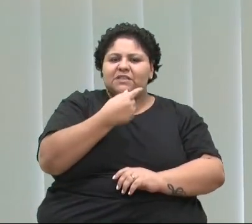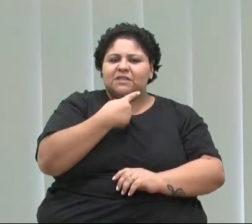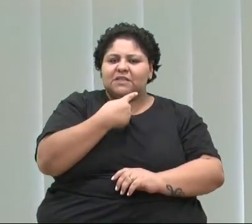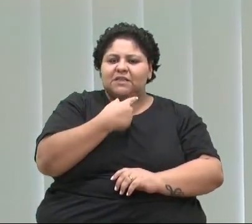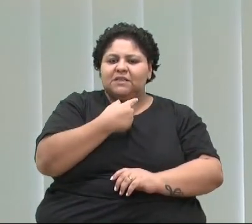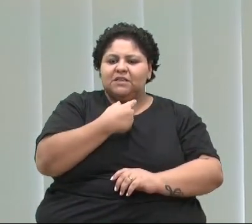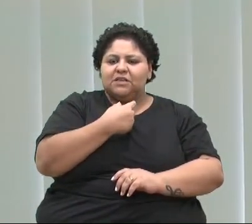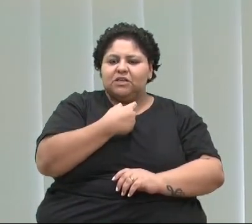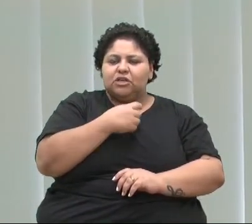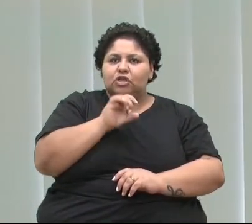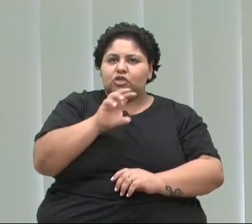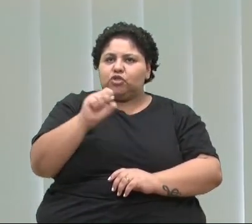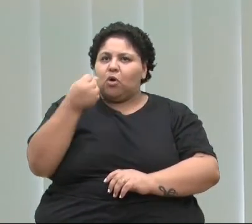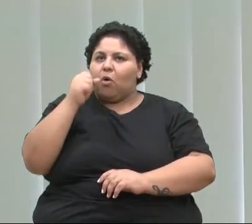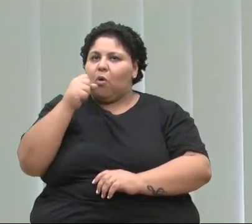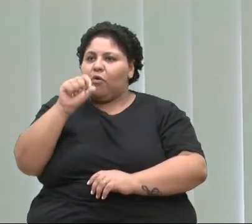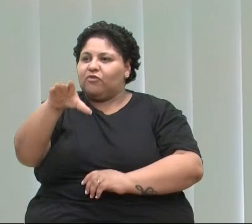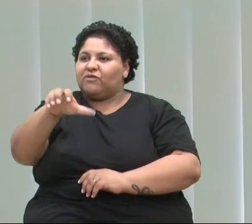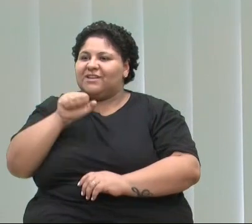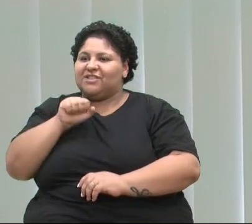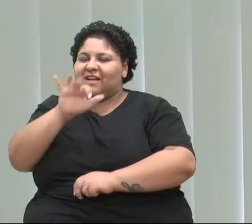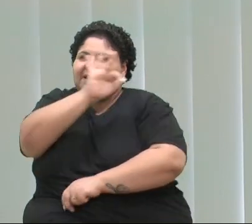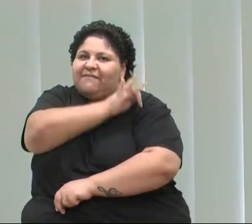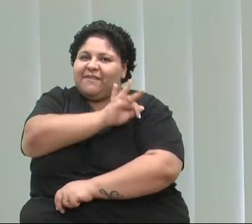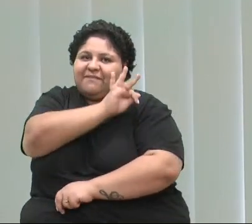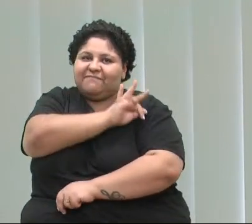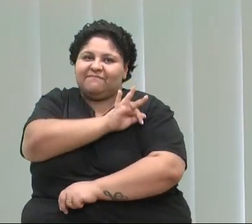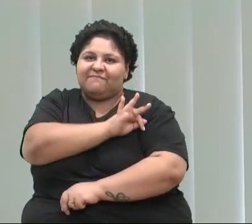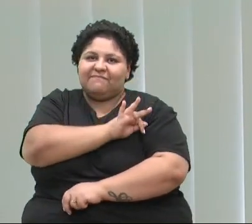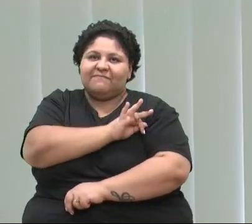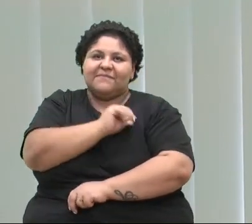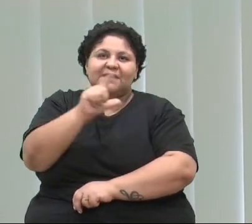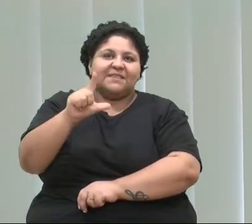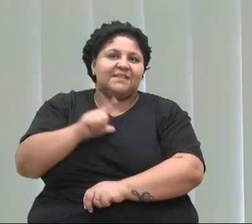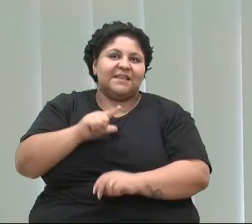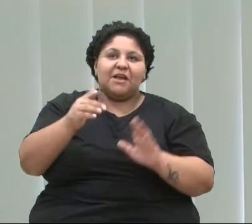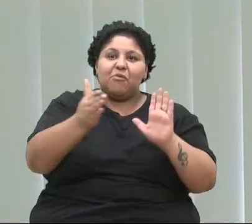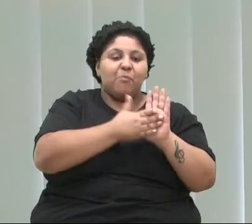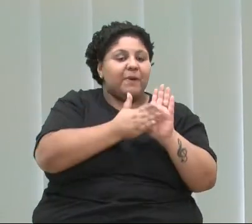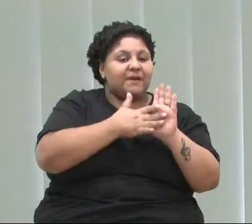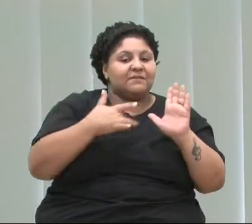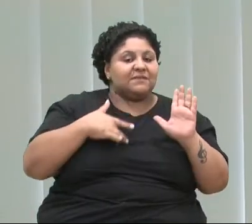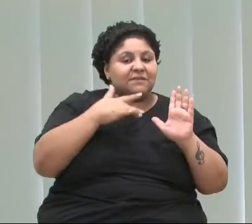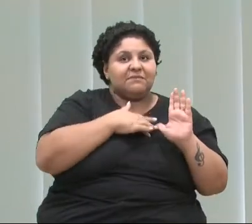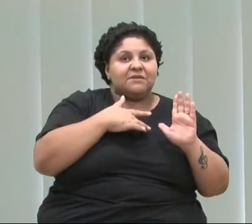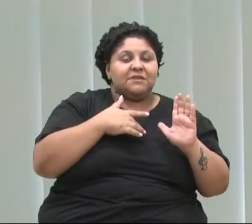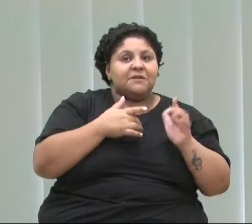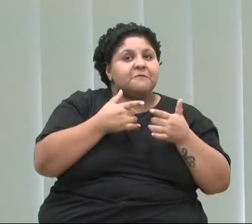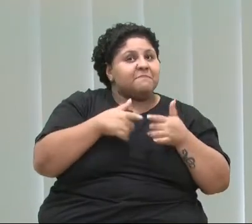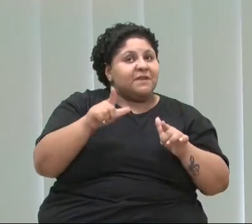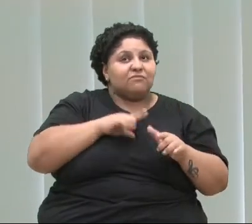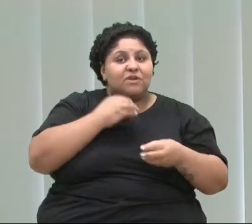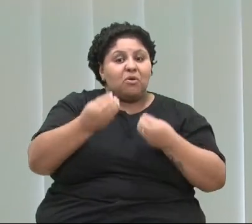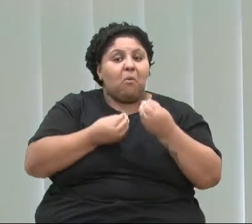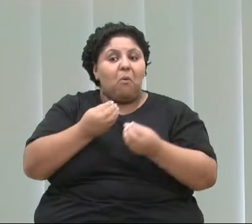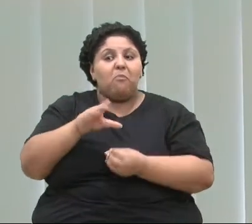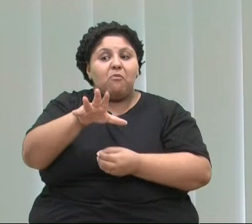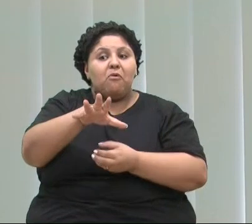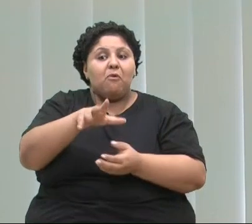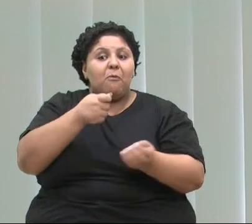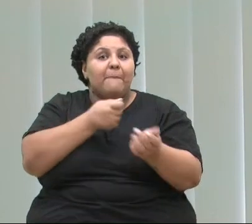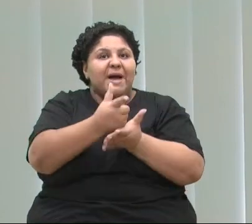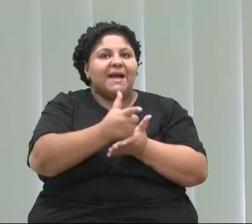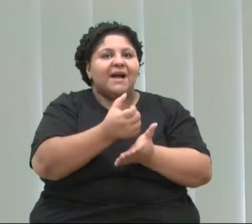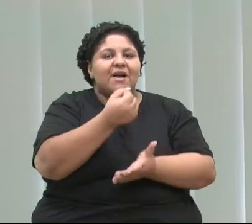8 ele podia retirar na farmácia. E é alguém que tem plano de saúde, mas que não tem condição. E ele vai lá e ele não ia. E assim